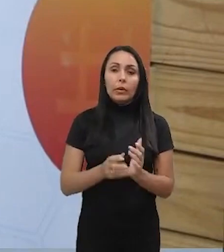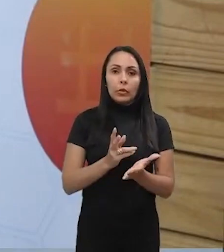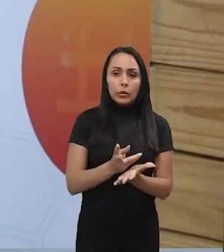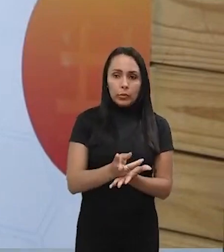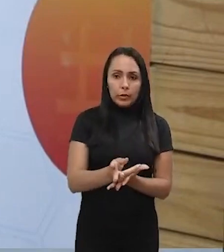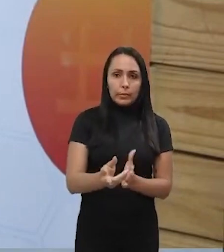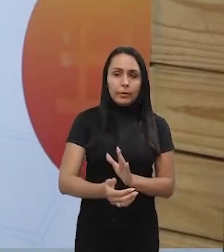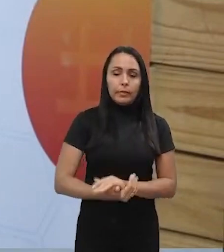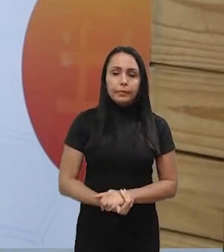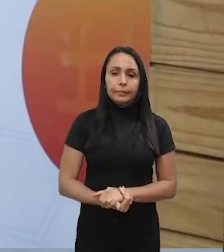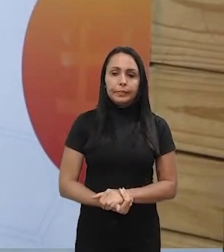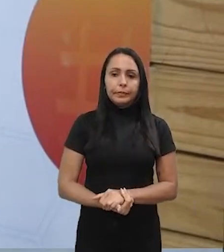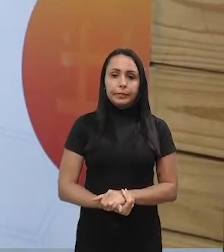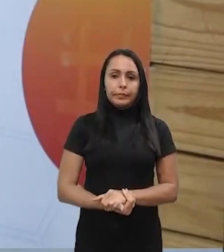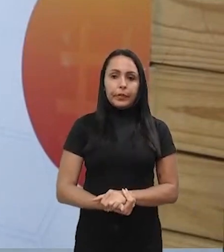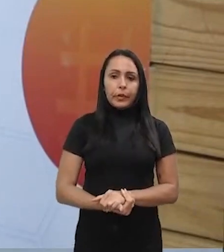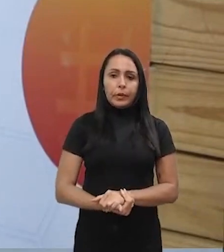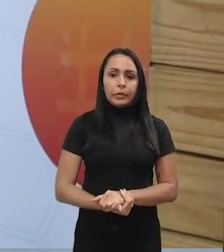Continuando.